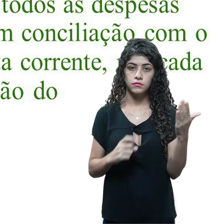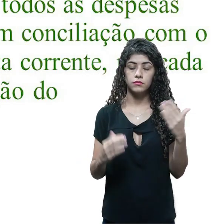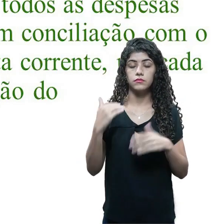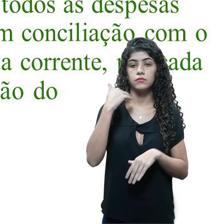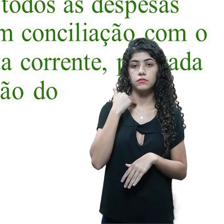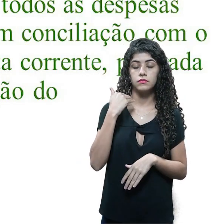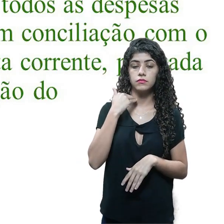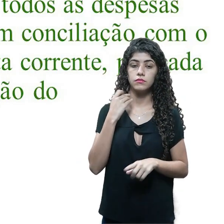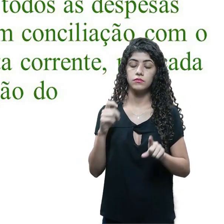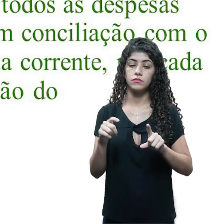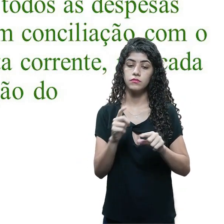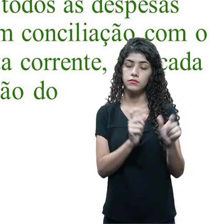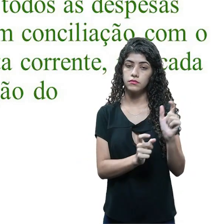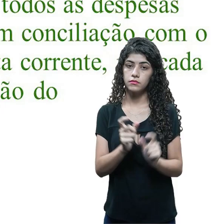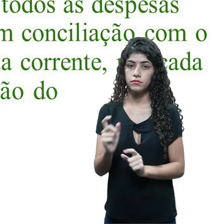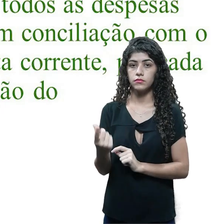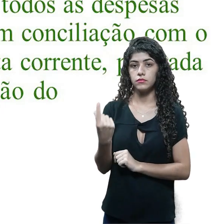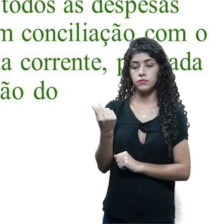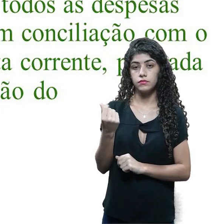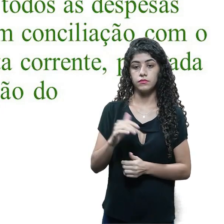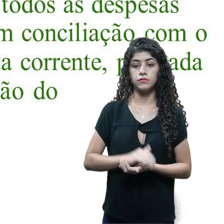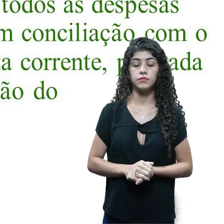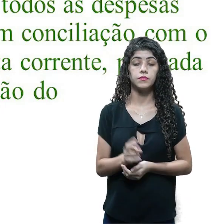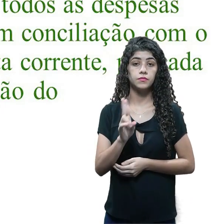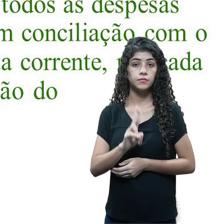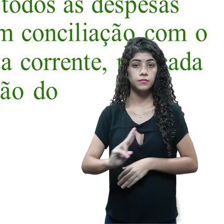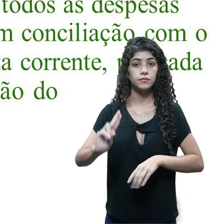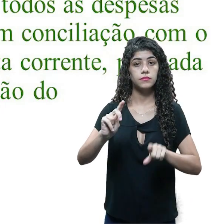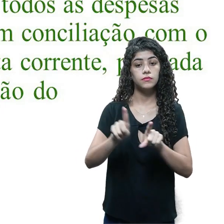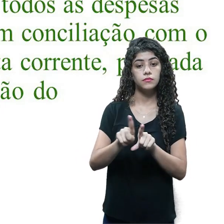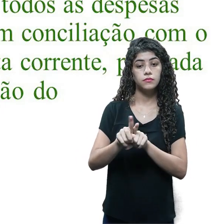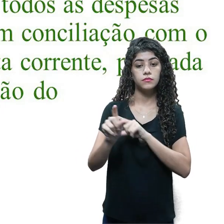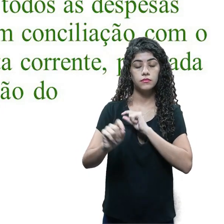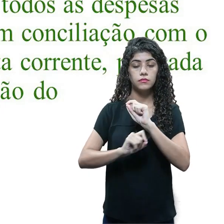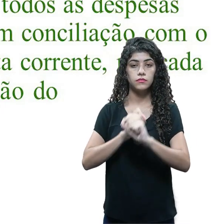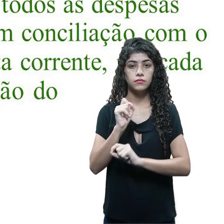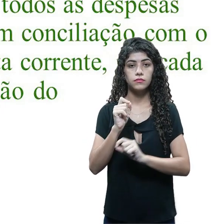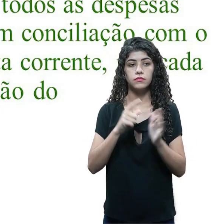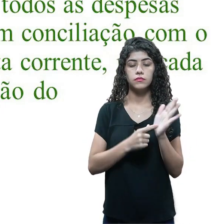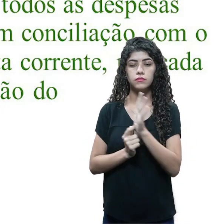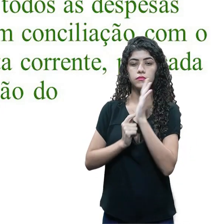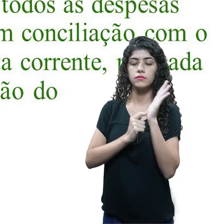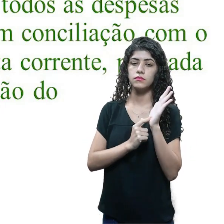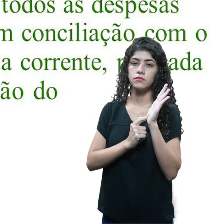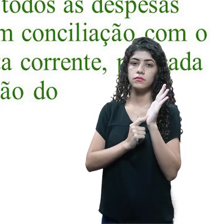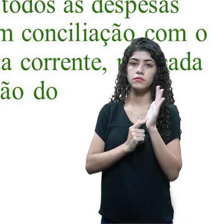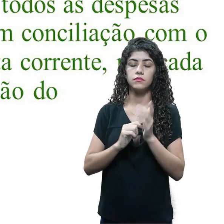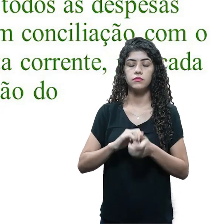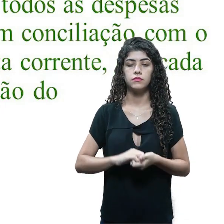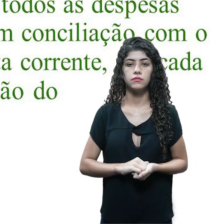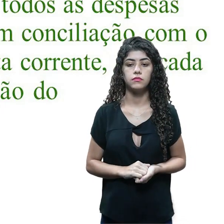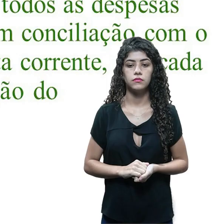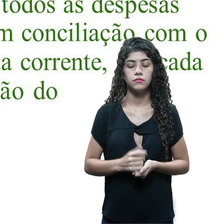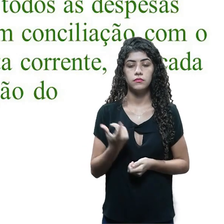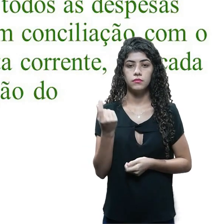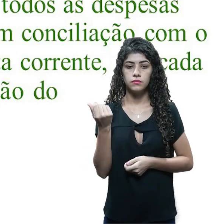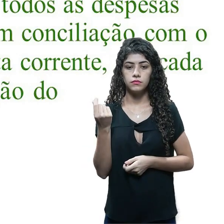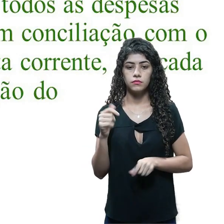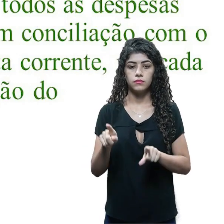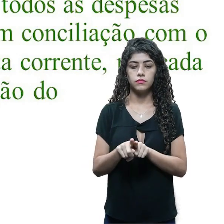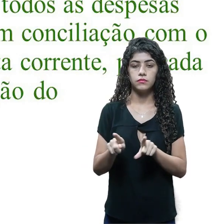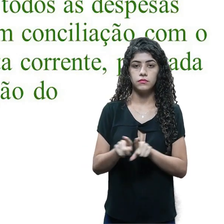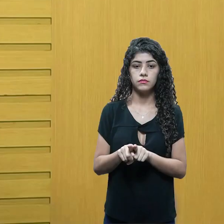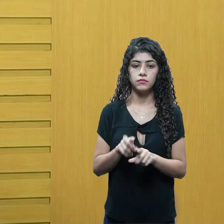extrato da respectiva conta corrente, por cada fonte de recurso, e é utilizada para a confecção do demonstrativo